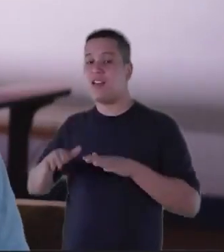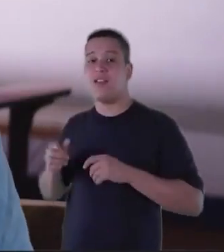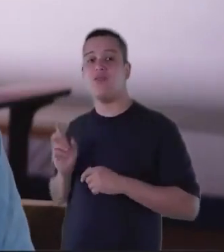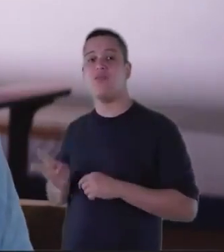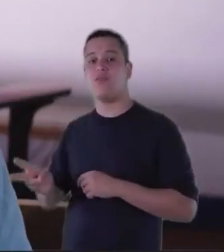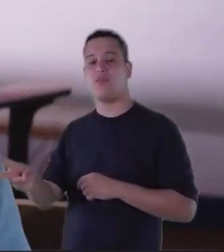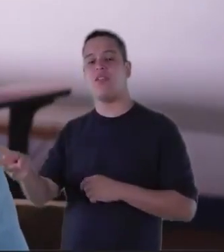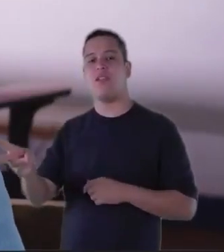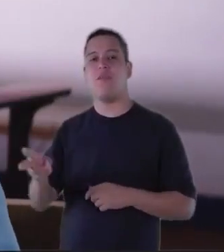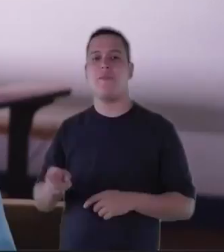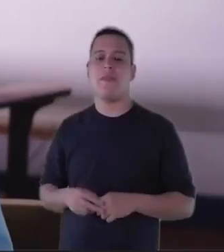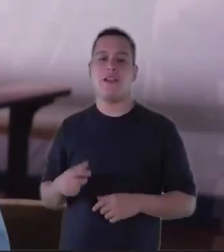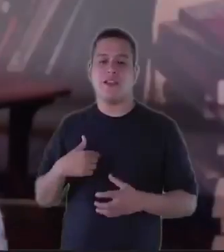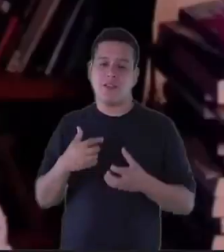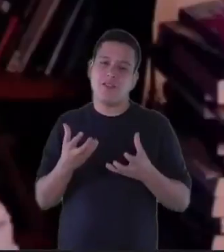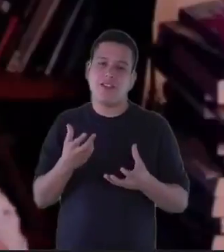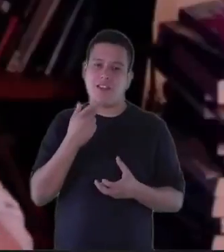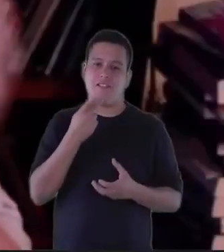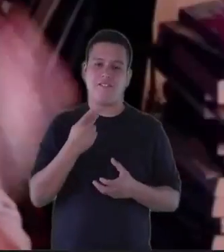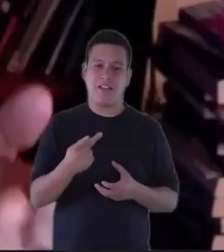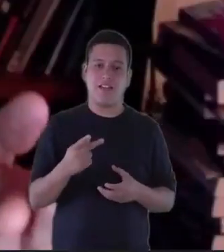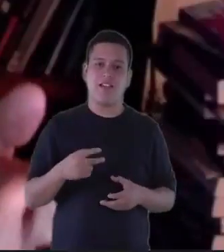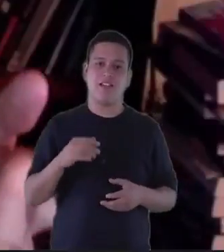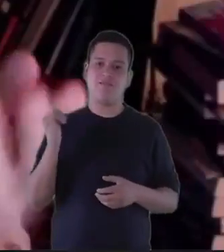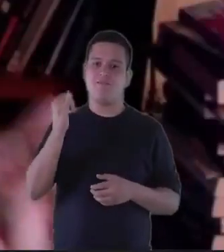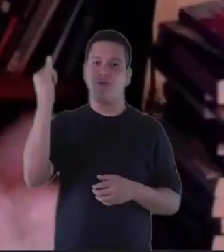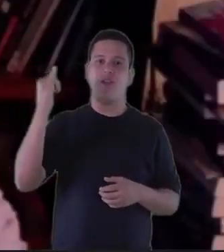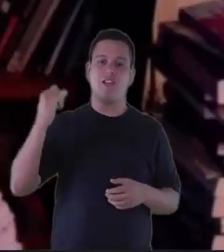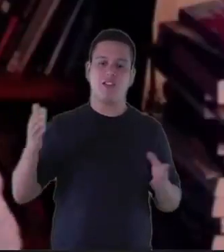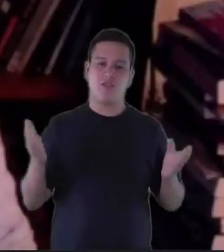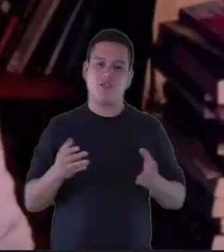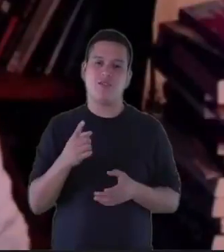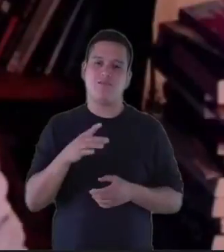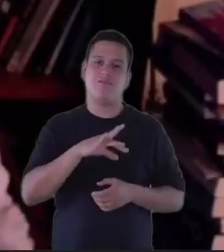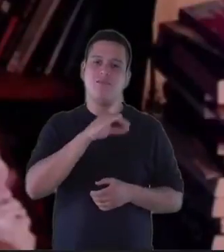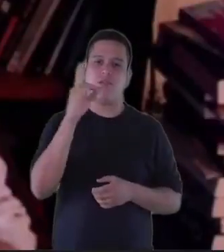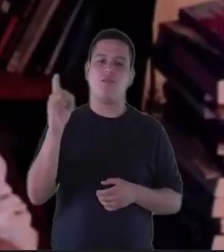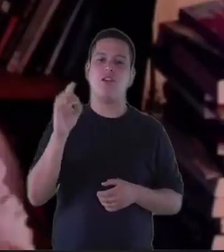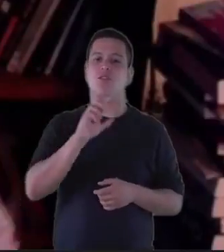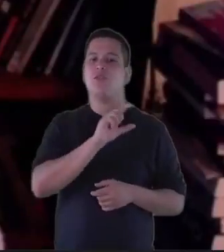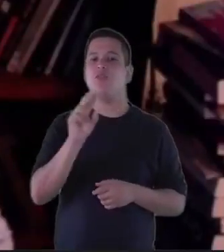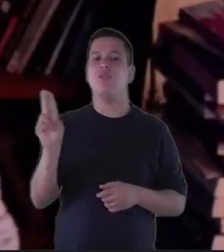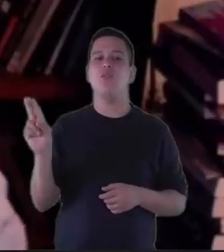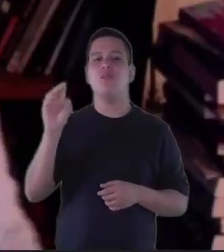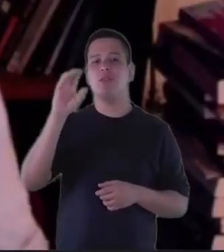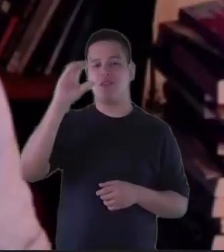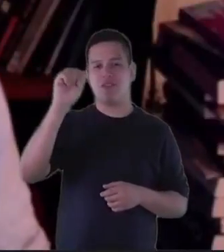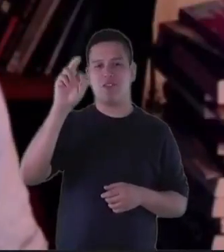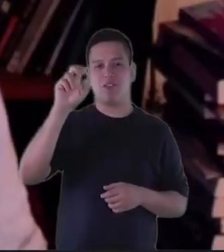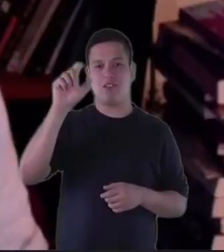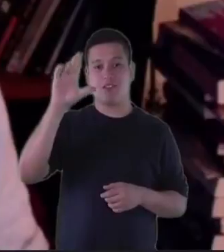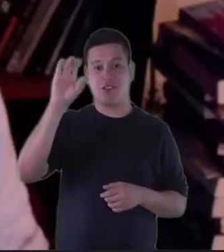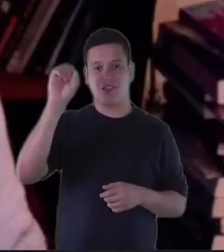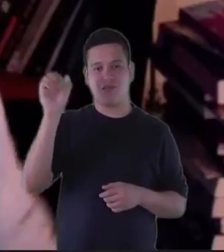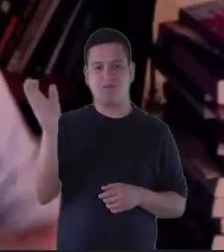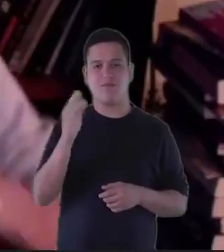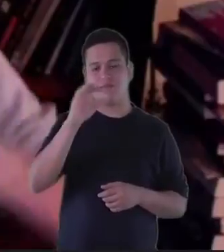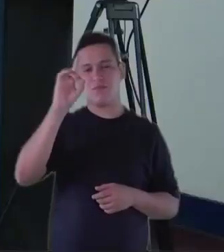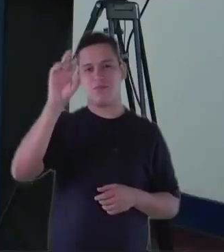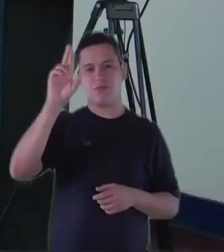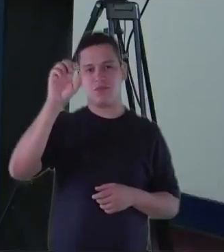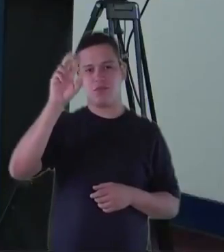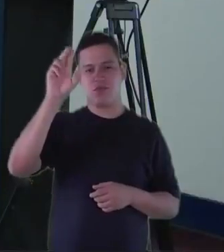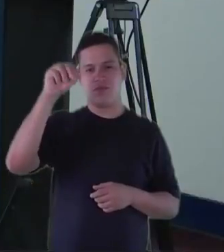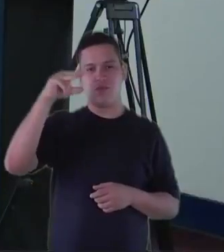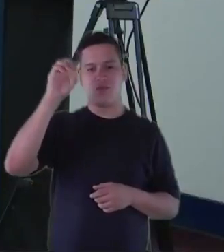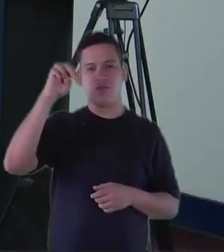está presente aqui junto com a gente hoje. Você está na casa onde ele viveu, em Itabira, e eu acho que isso deixa sempre um papo muito especial. É bom